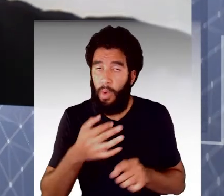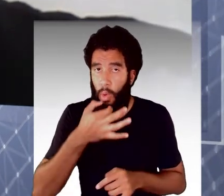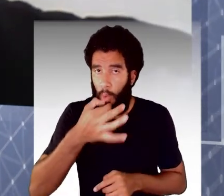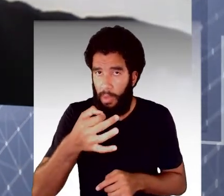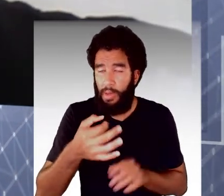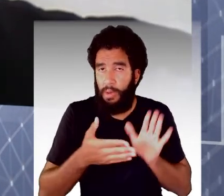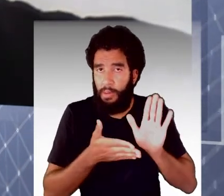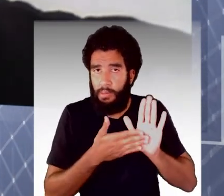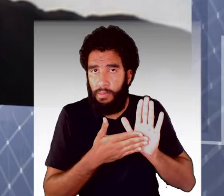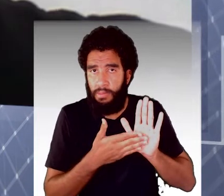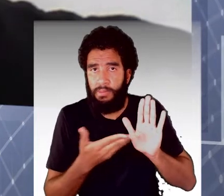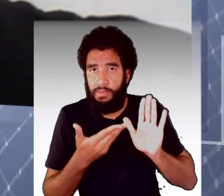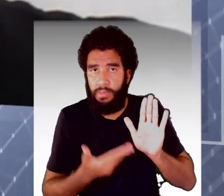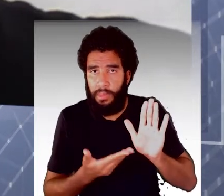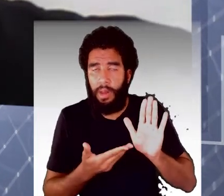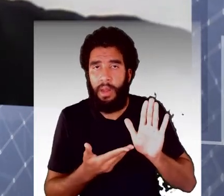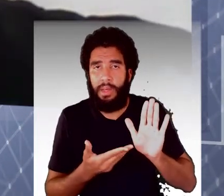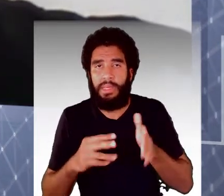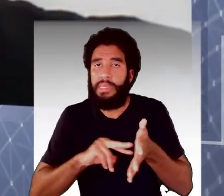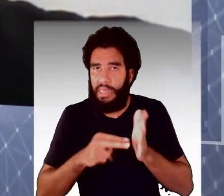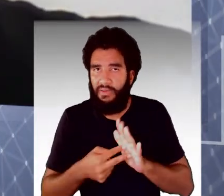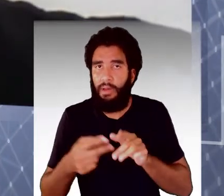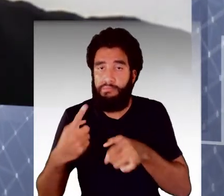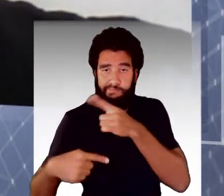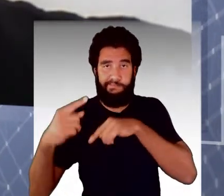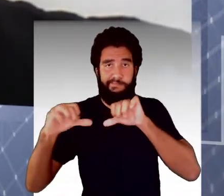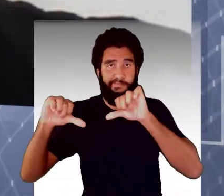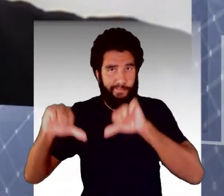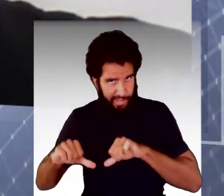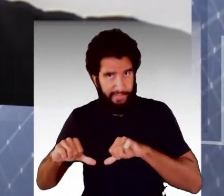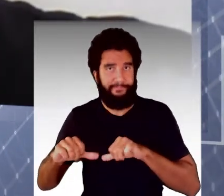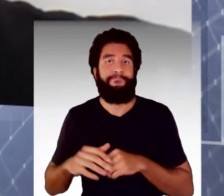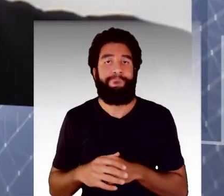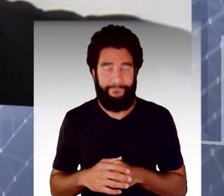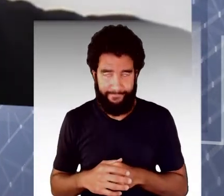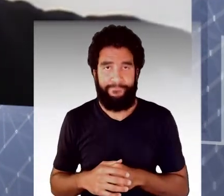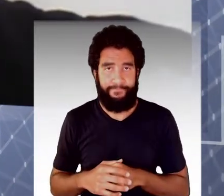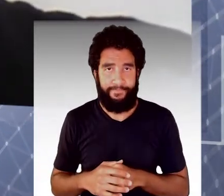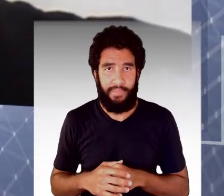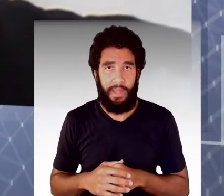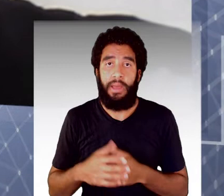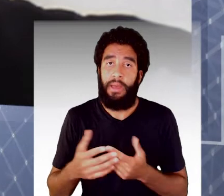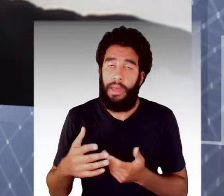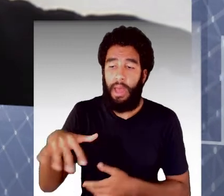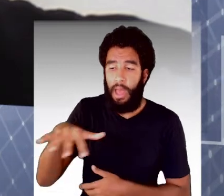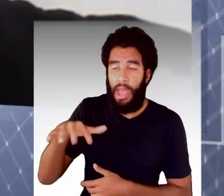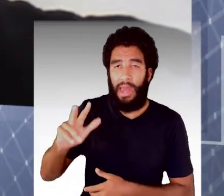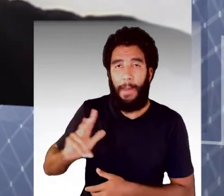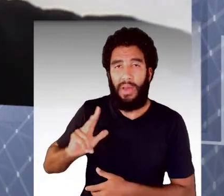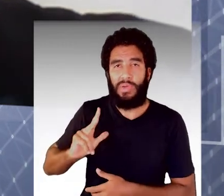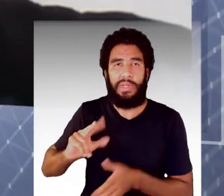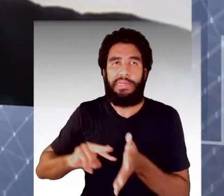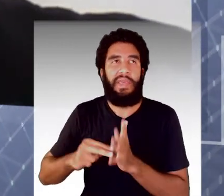é mais uma vez o setor privado querendo lucro a qualquer custo, que vai produzir muito mais doentes, e quem vai assumir esses